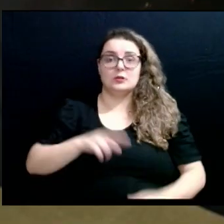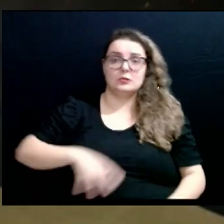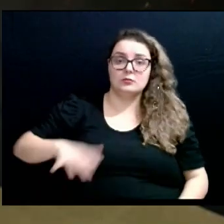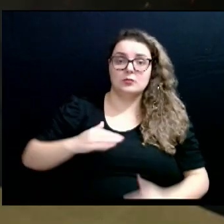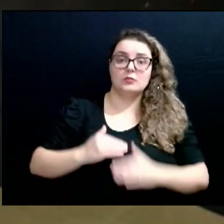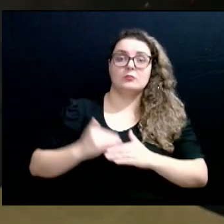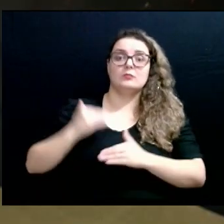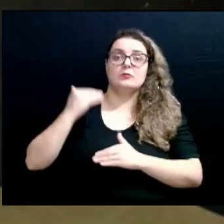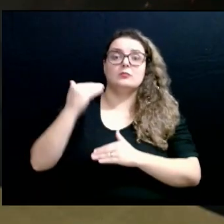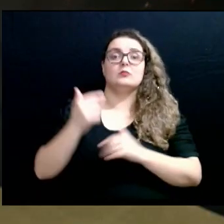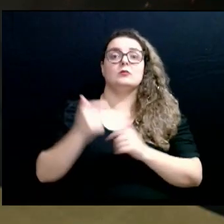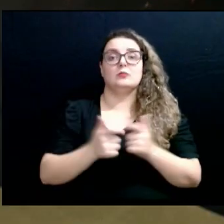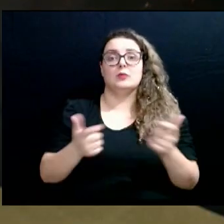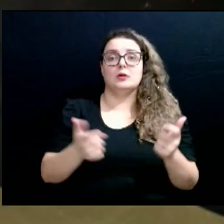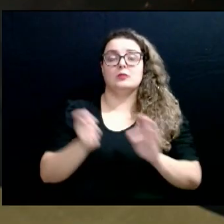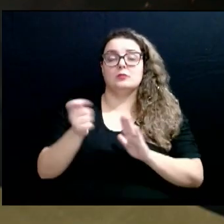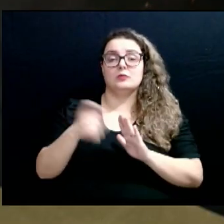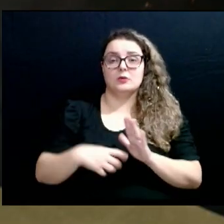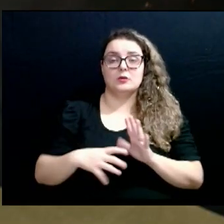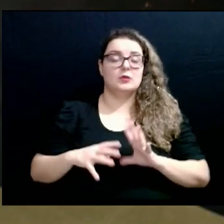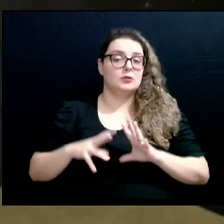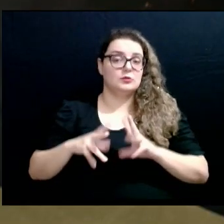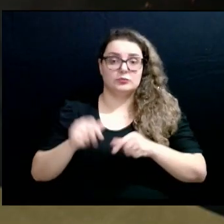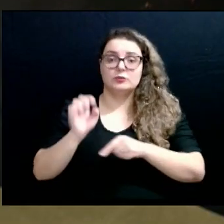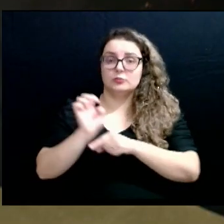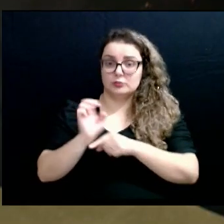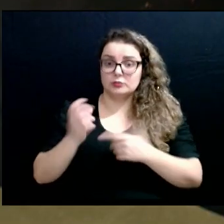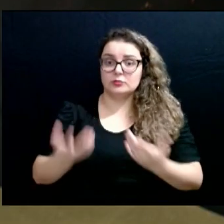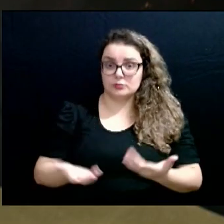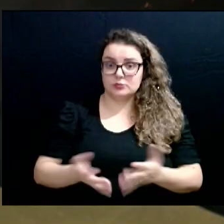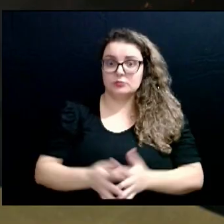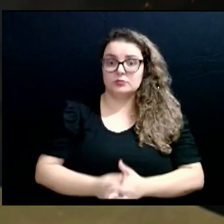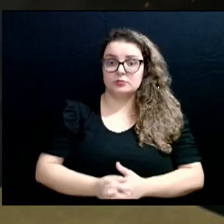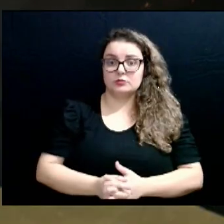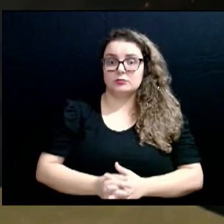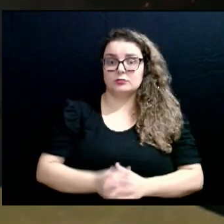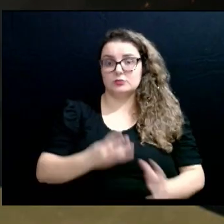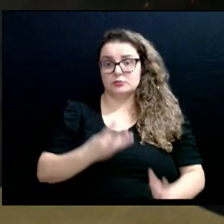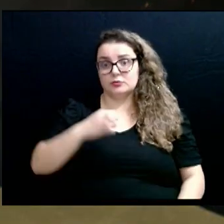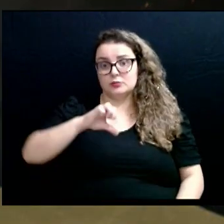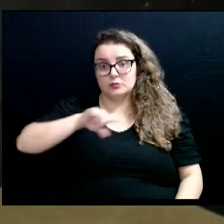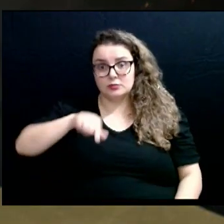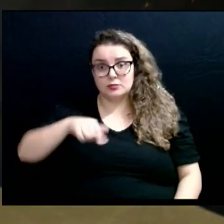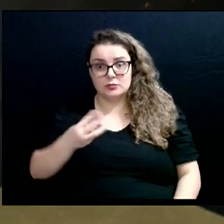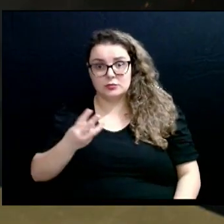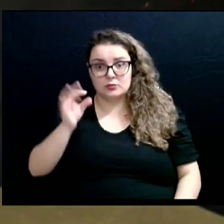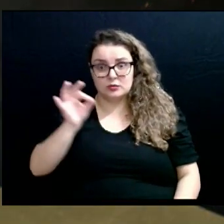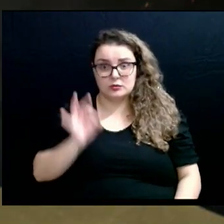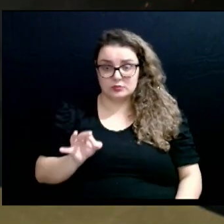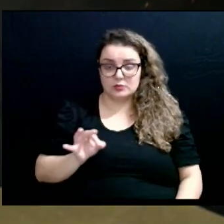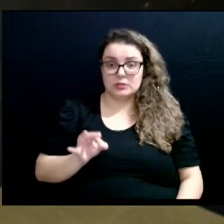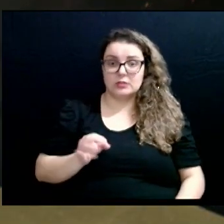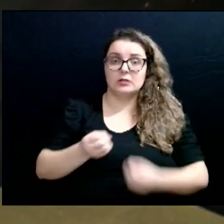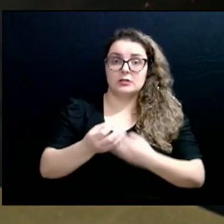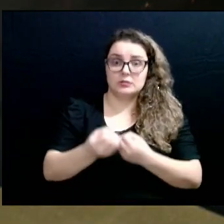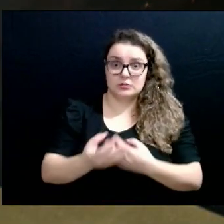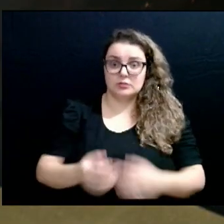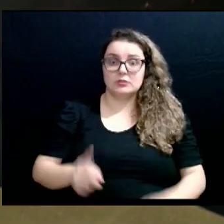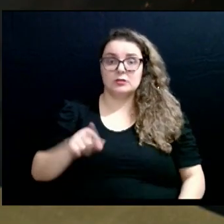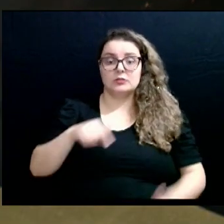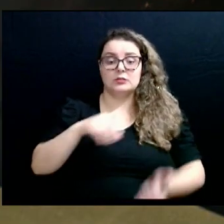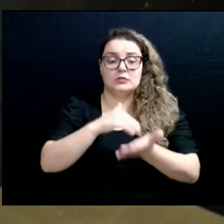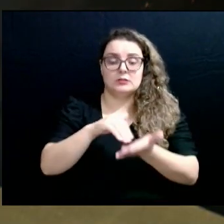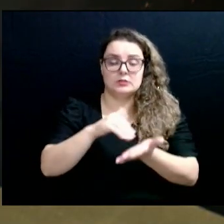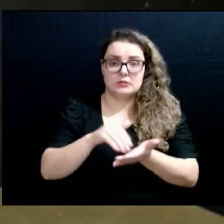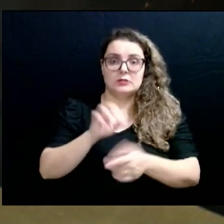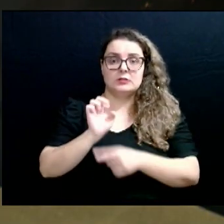crescimento registrado em todo o estado de 39,3%. Esses dados são da Secretaria Estadual de Saúde,